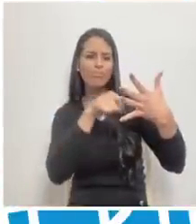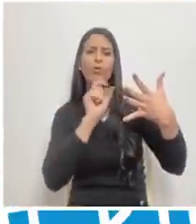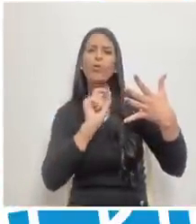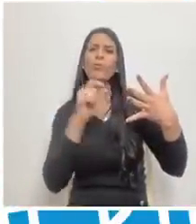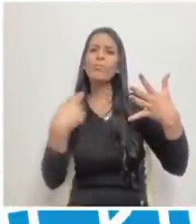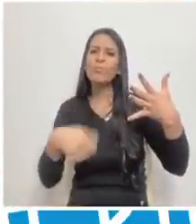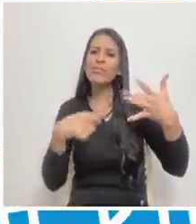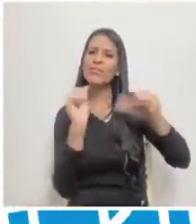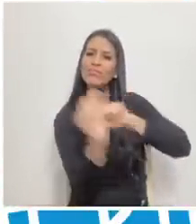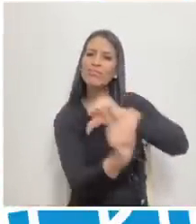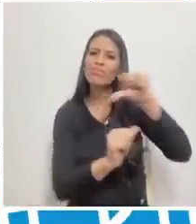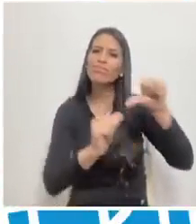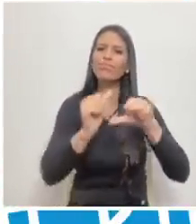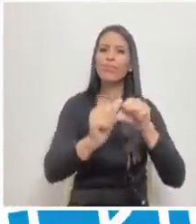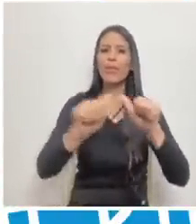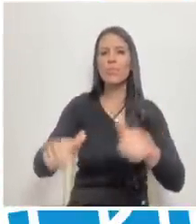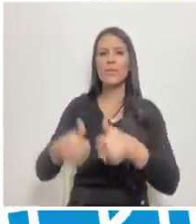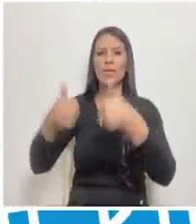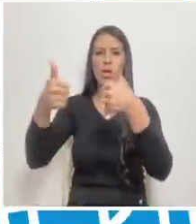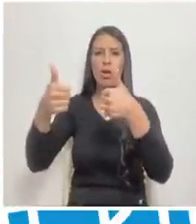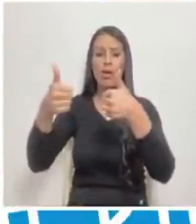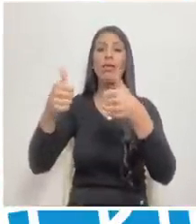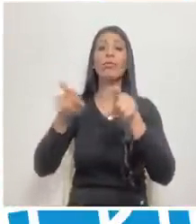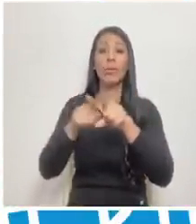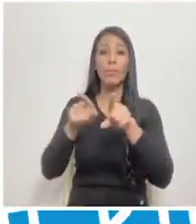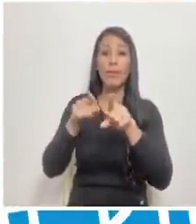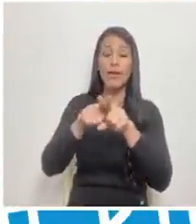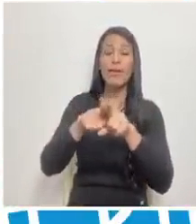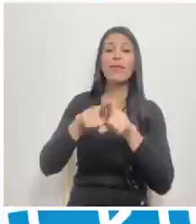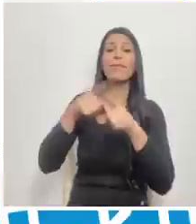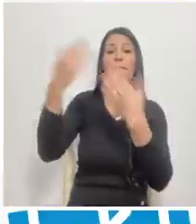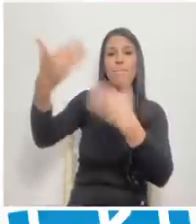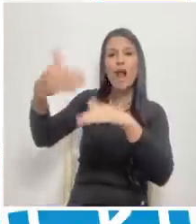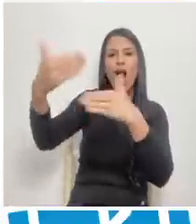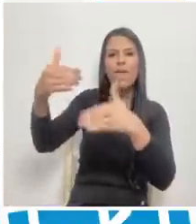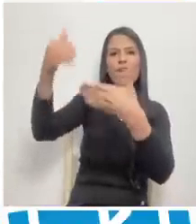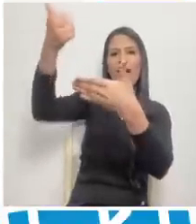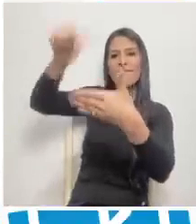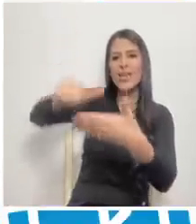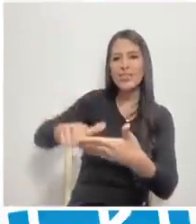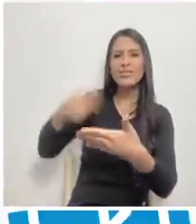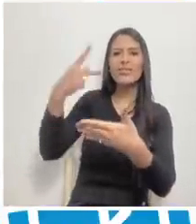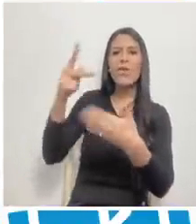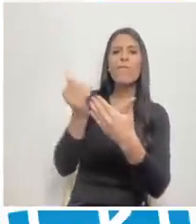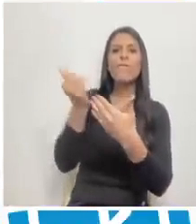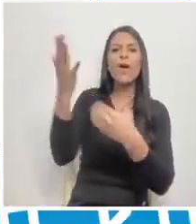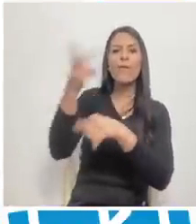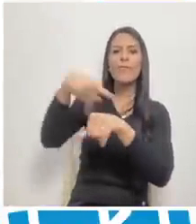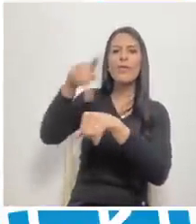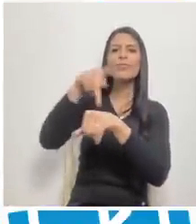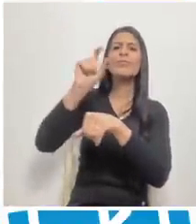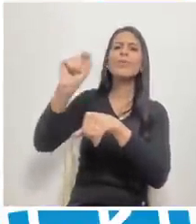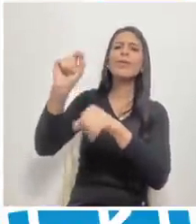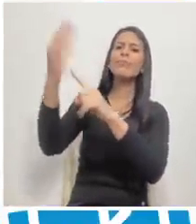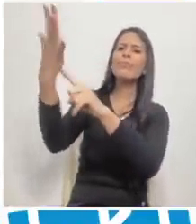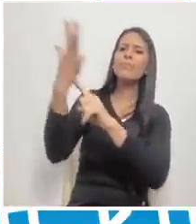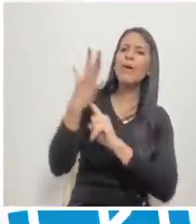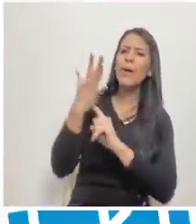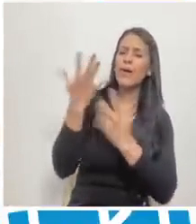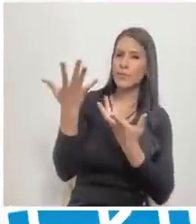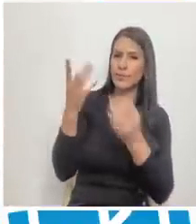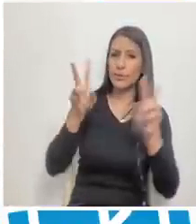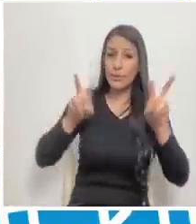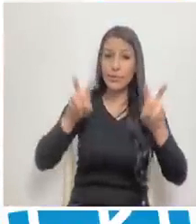as avaliações internacionais sobre avaliação das aprendizagens, né? Eu estou me